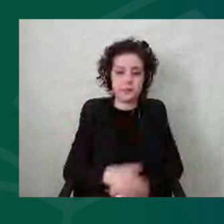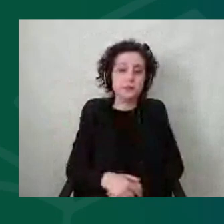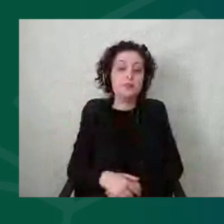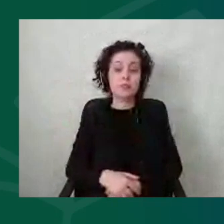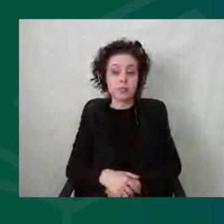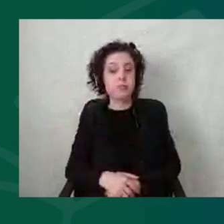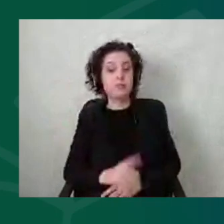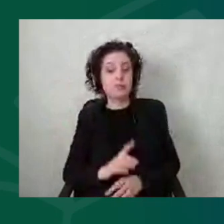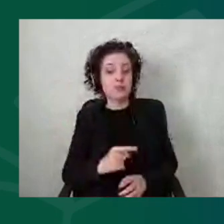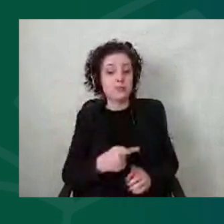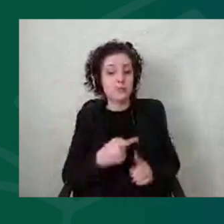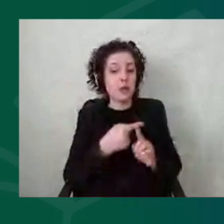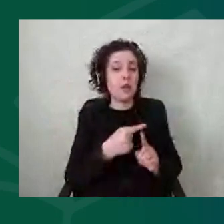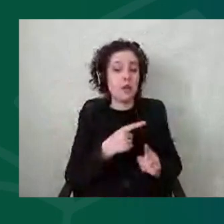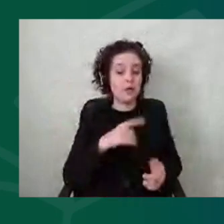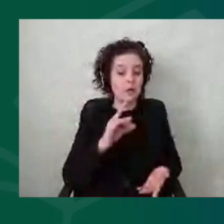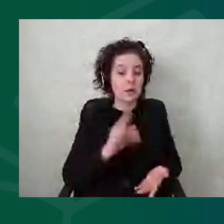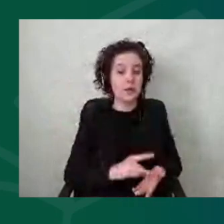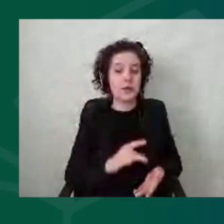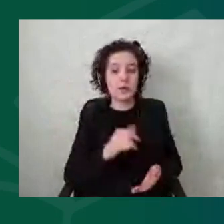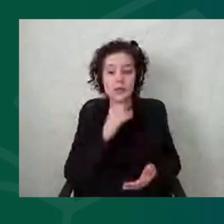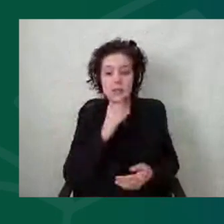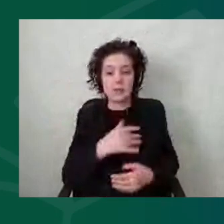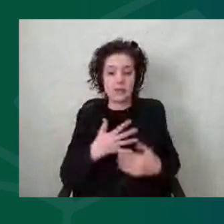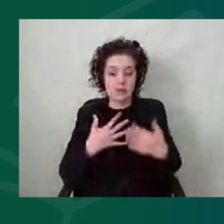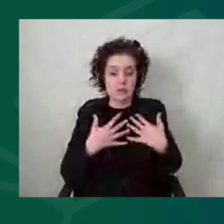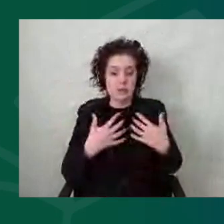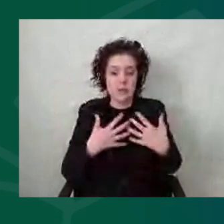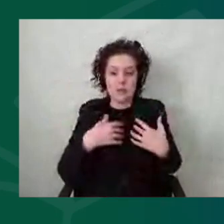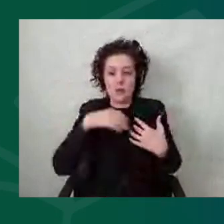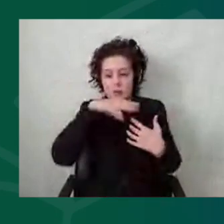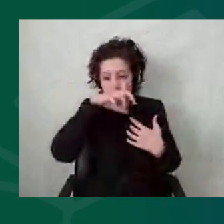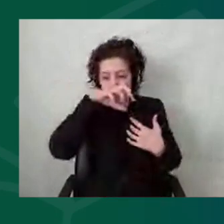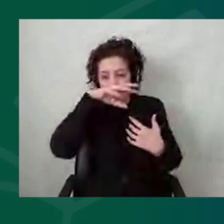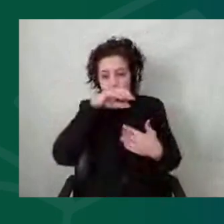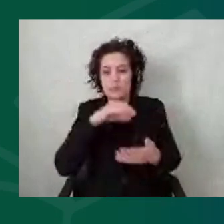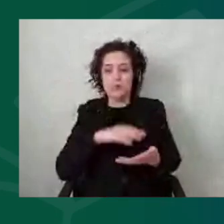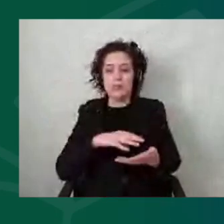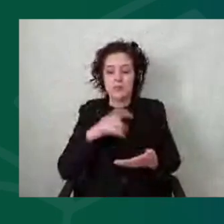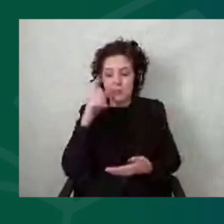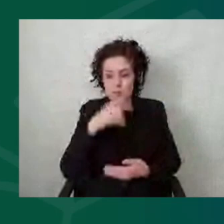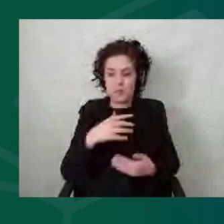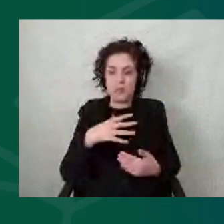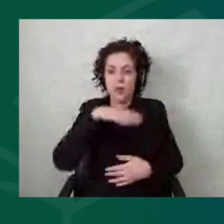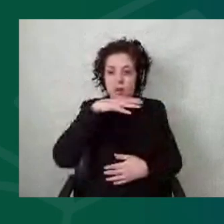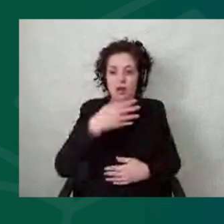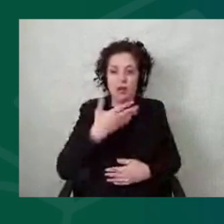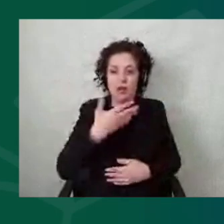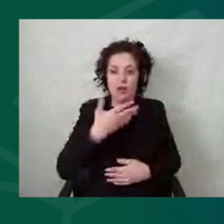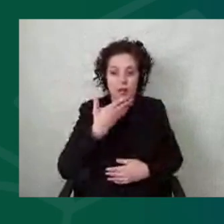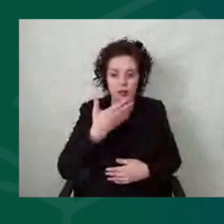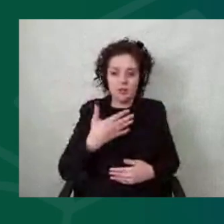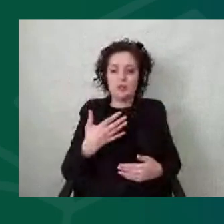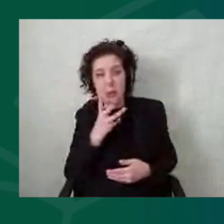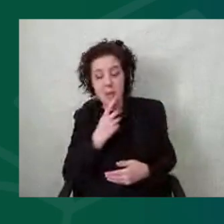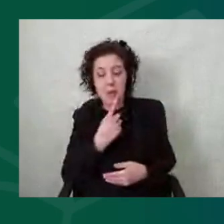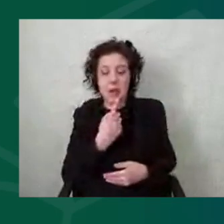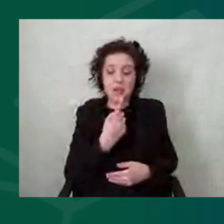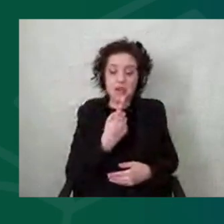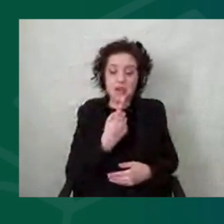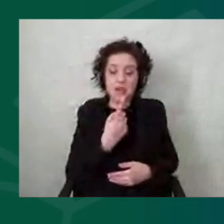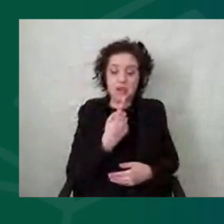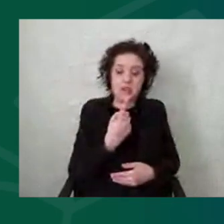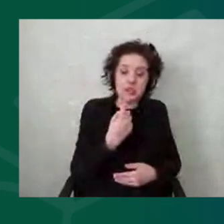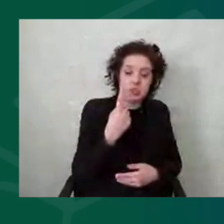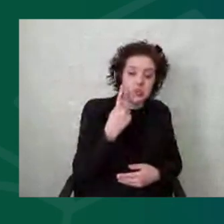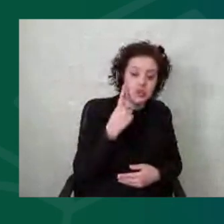com dispneia, falta de ar, insuficiência respiratória, vai aí cerca de 8, 10 dias, que é o tempo